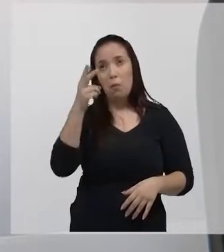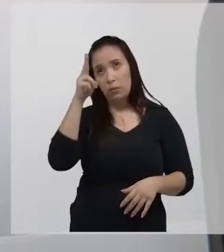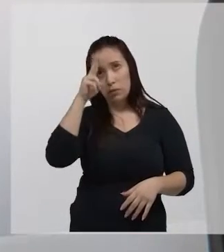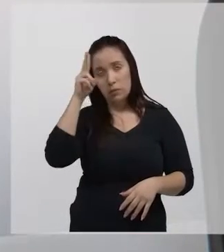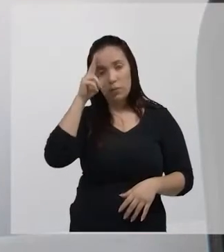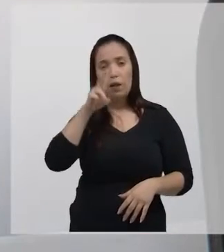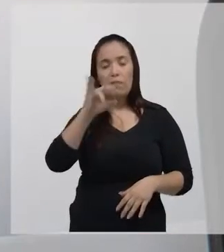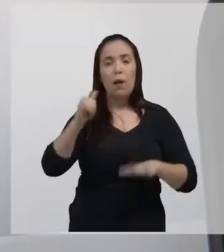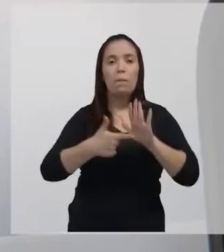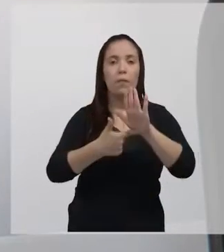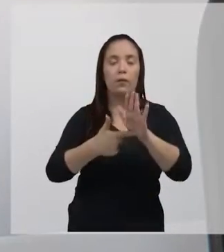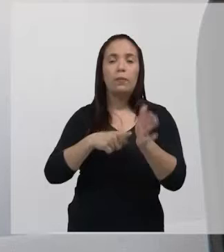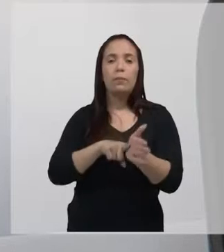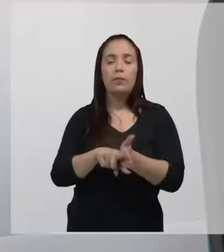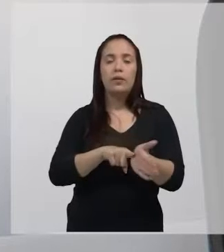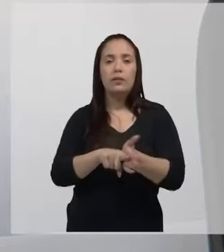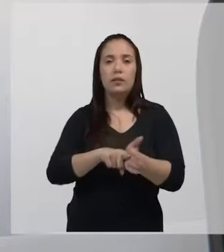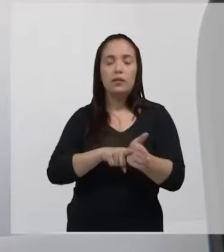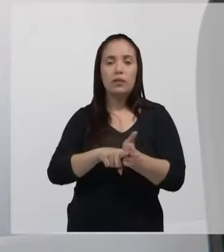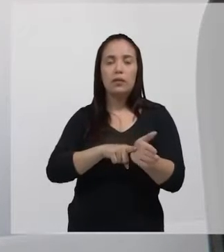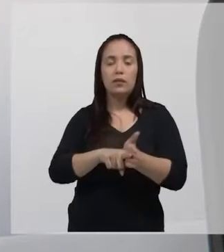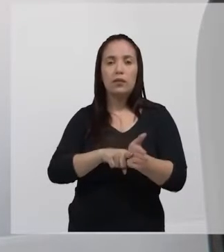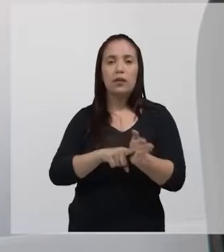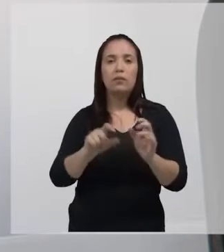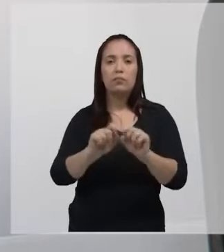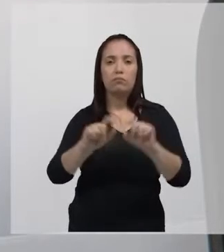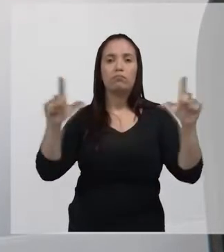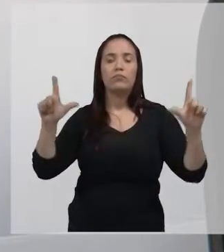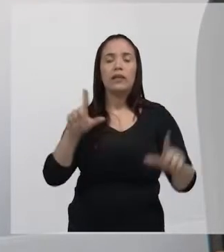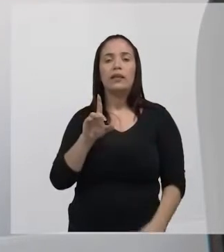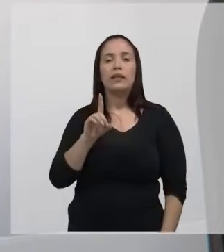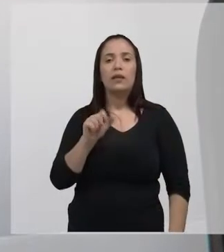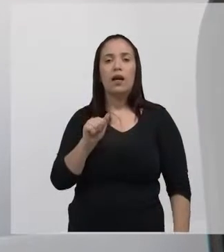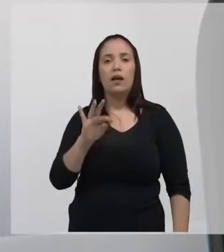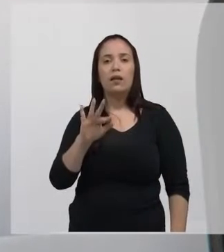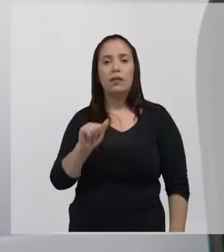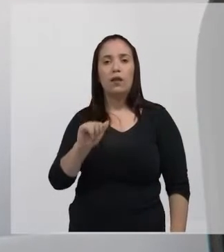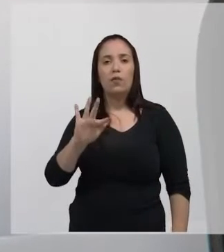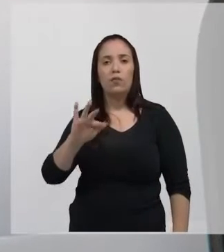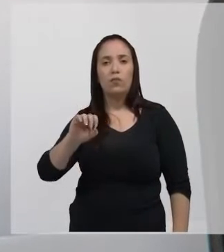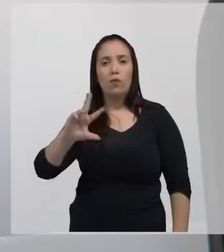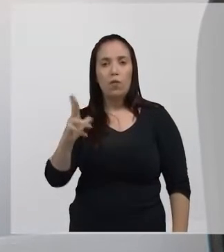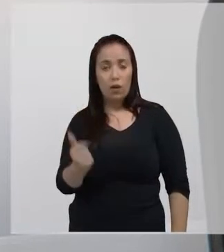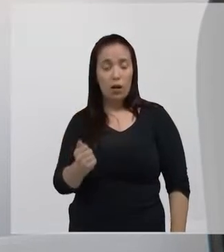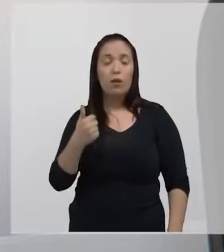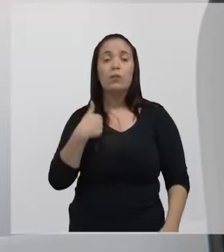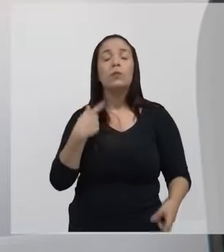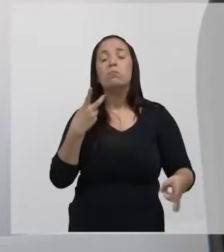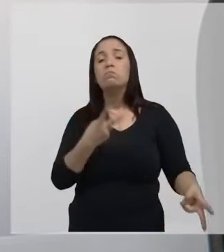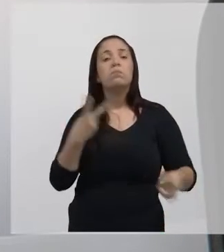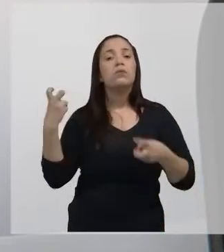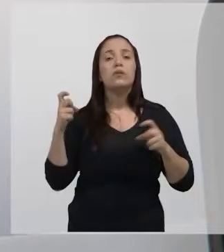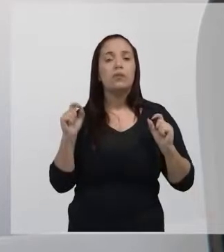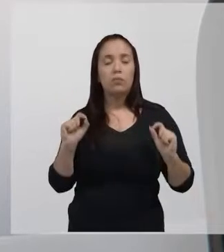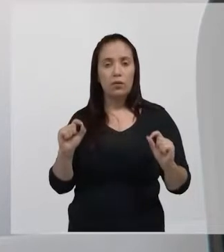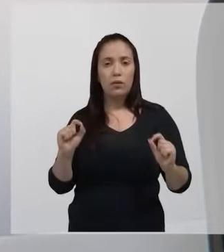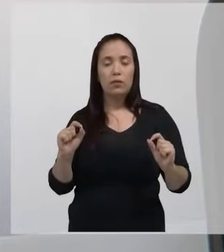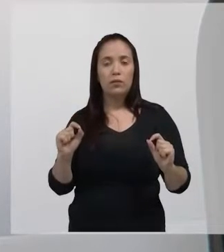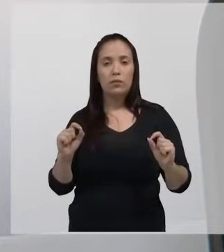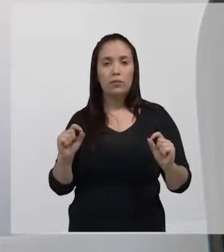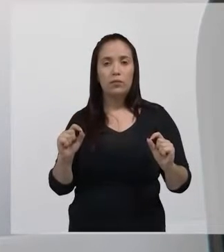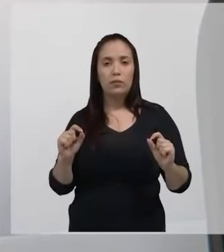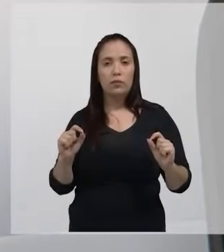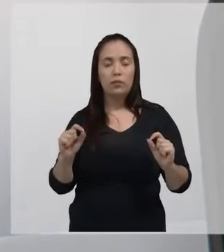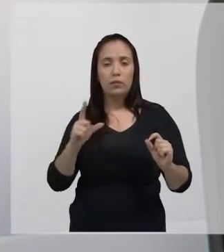segunda-feira, quando nós estiver passando o programa da gente, o Datafolha, e o que mais me chama a atenção é que estão deixando